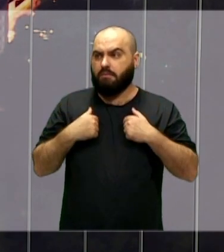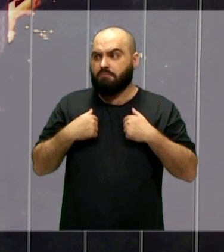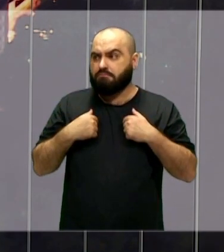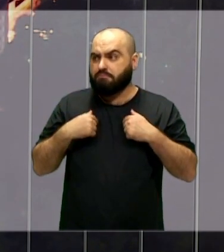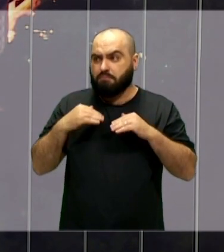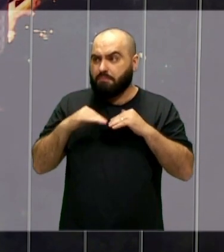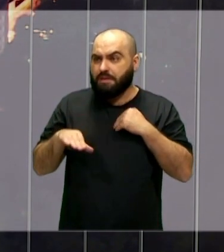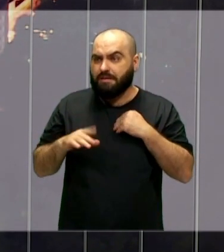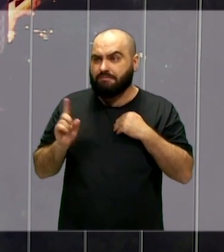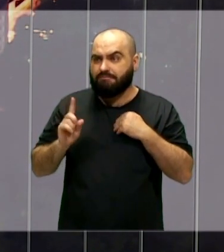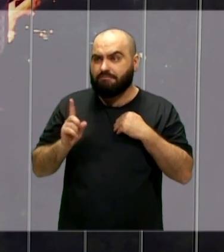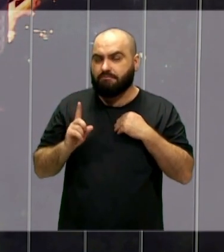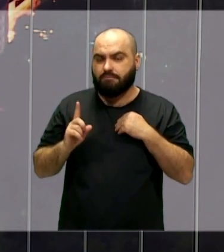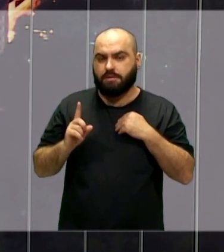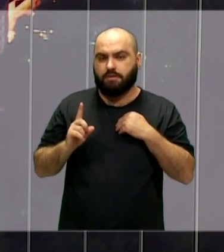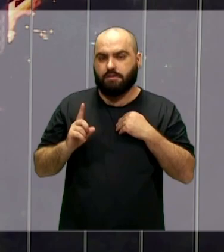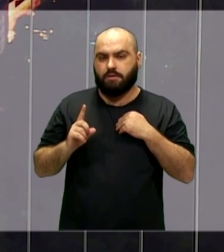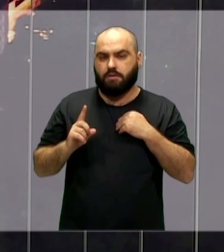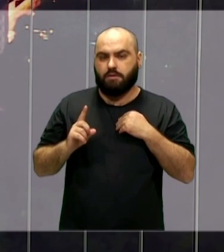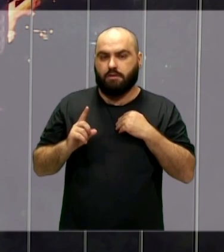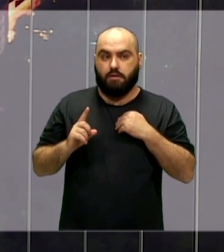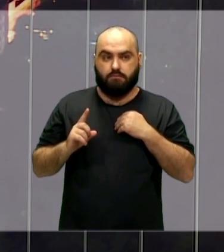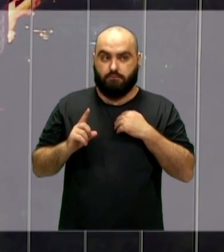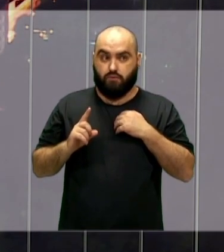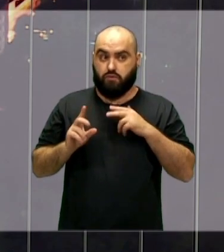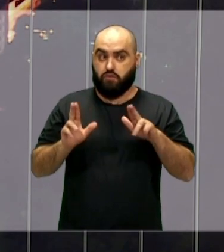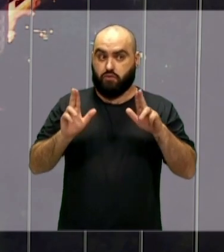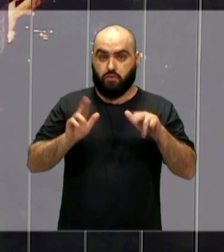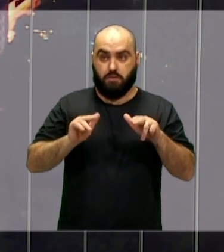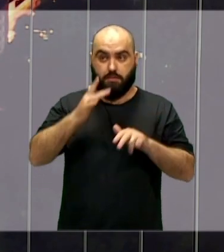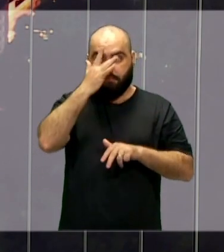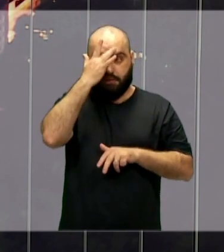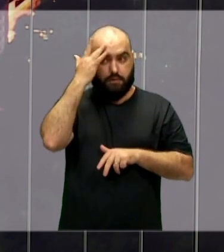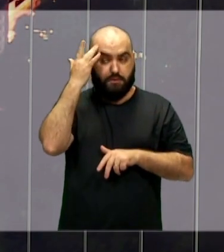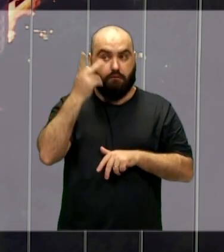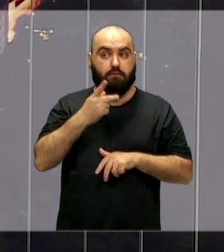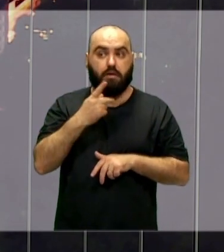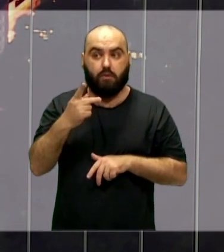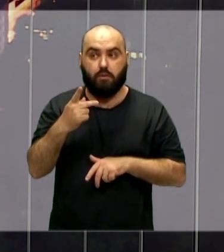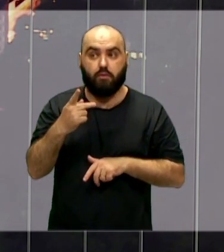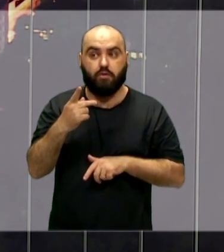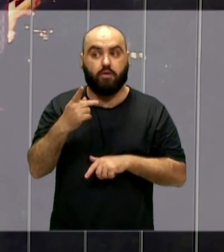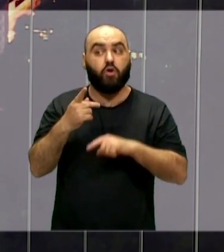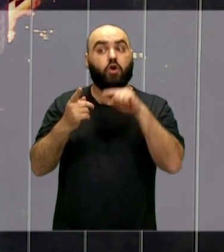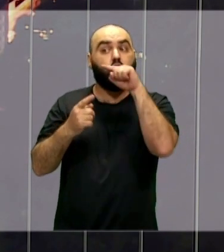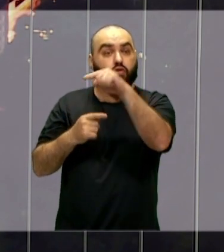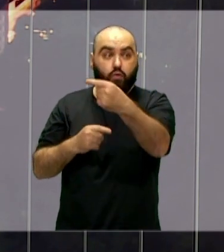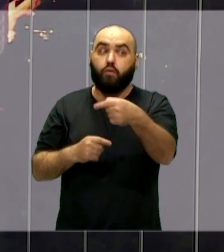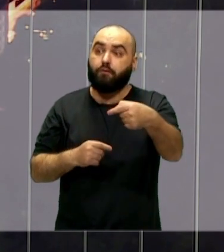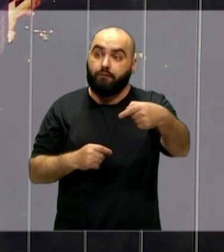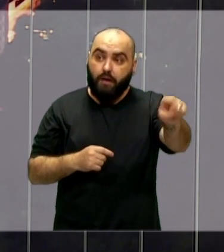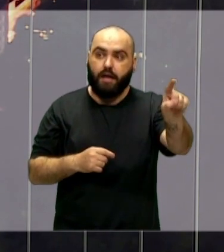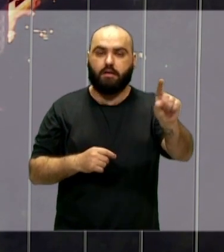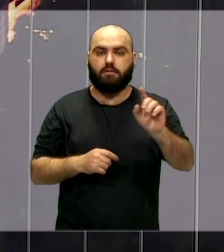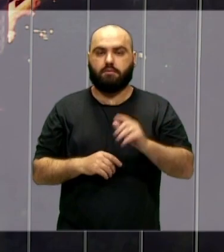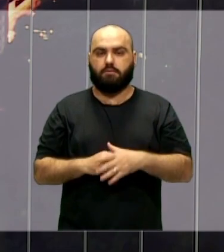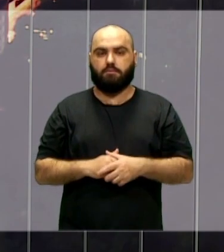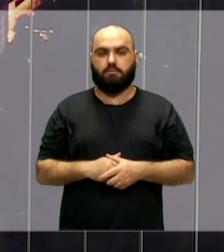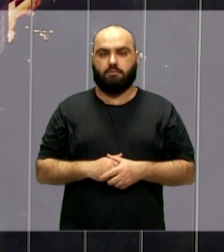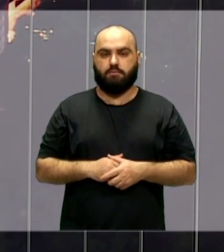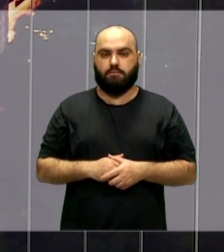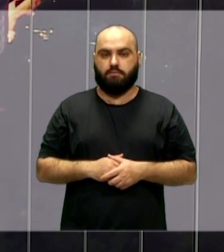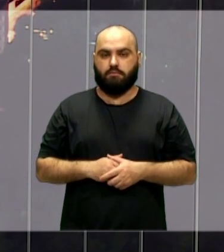que ninguém veio para mim e falou, não, mas você tem que fazer. Não, eu não quero. Você não quer? Você continua sendo